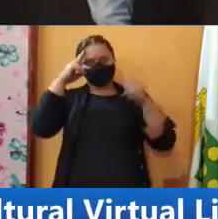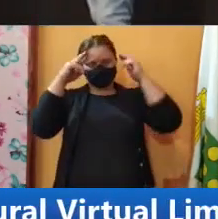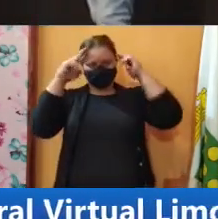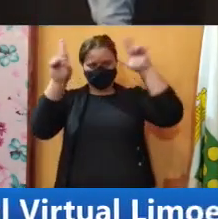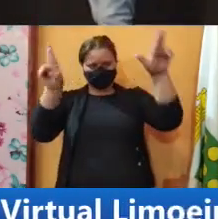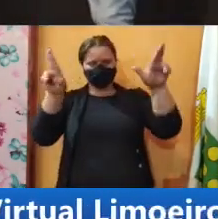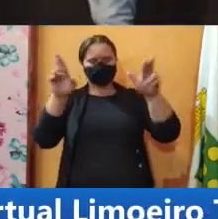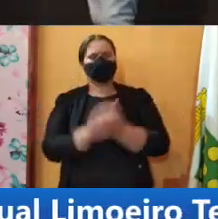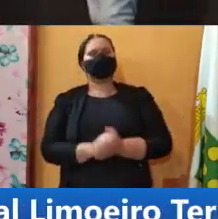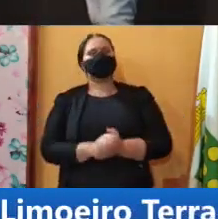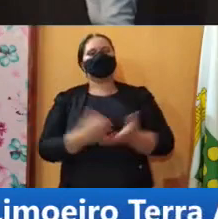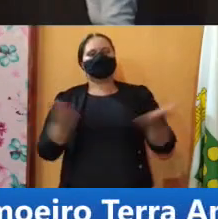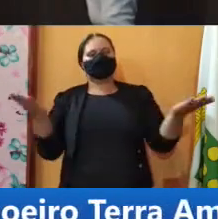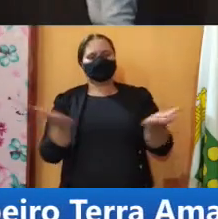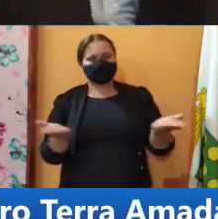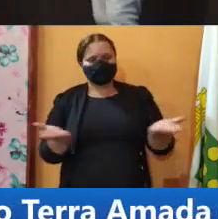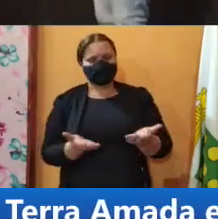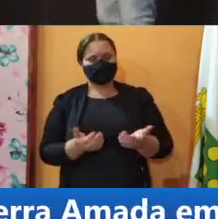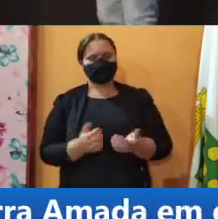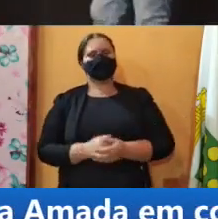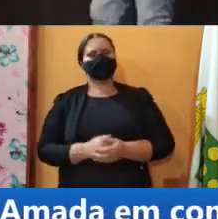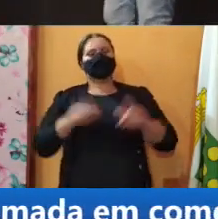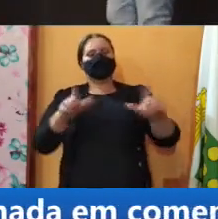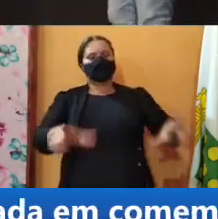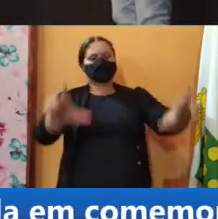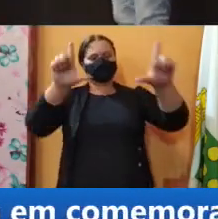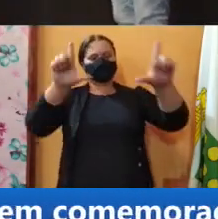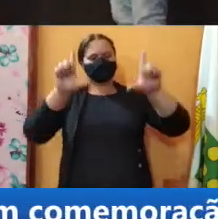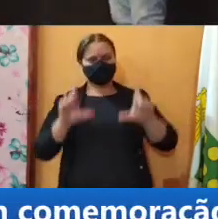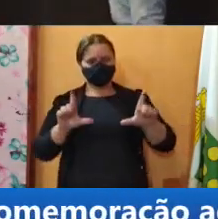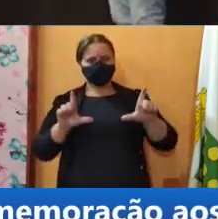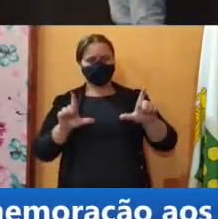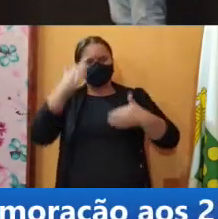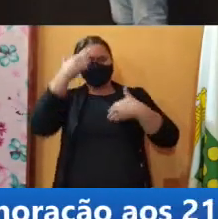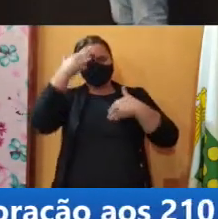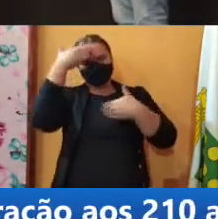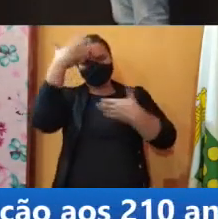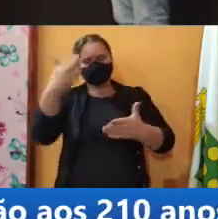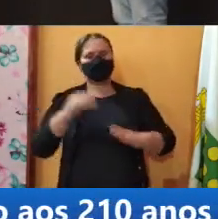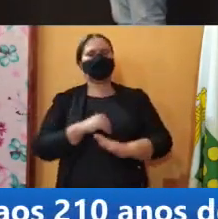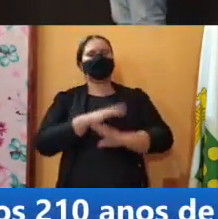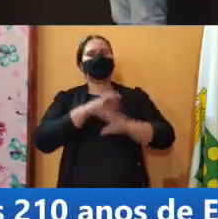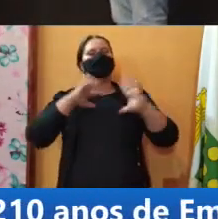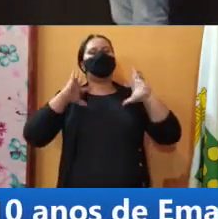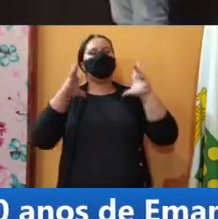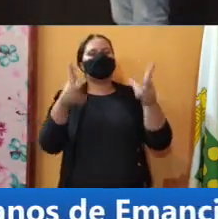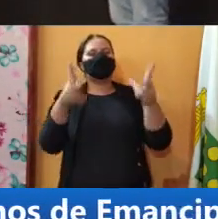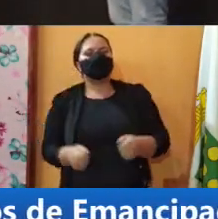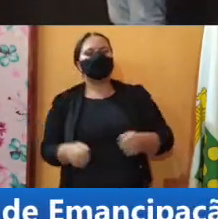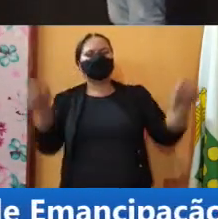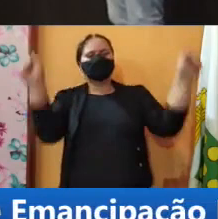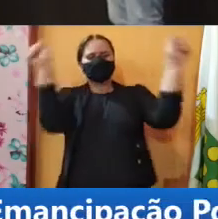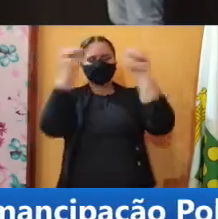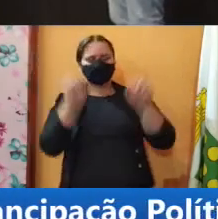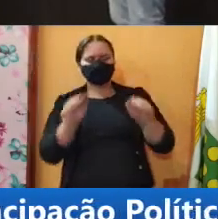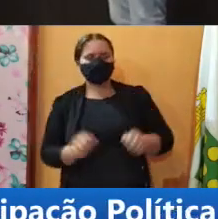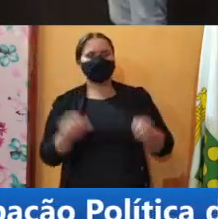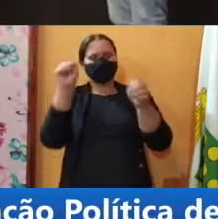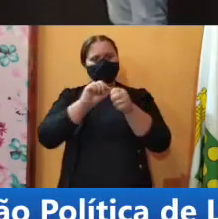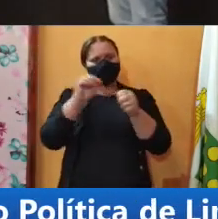aqui presentes e em seguida entregarmos o certificado de agradecimento a todos esses artistas nossos que